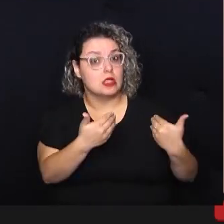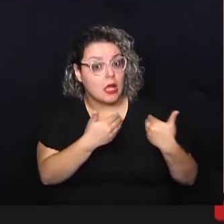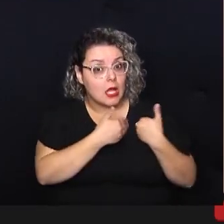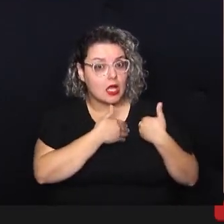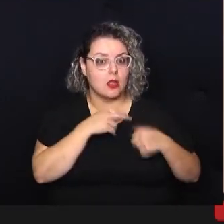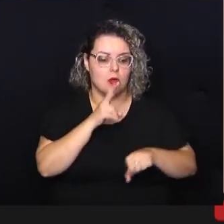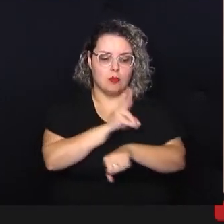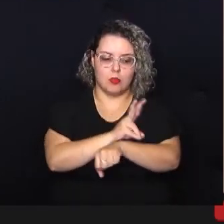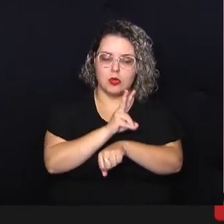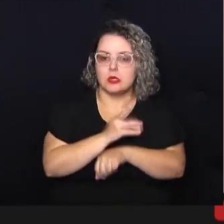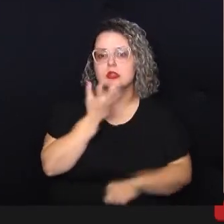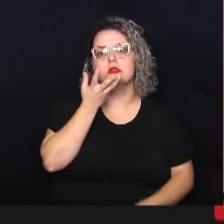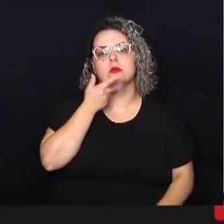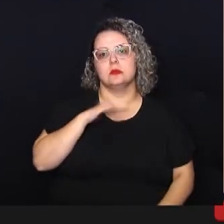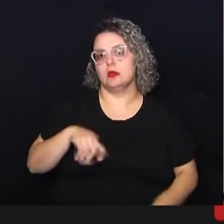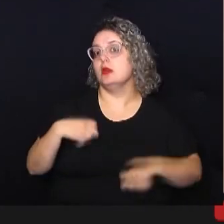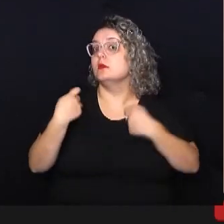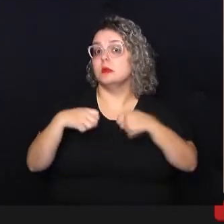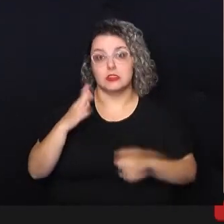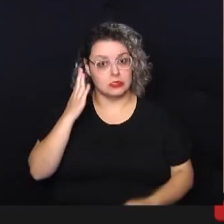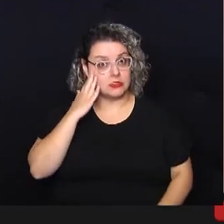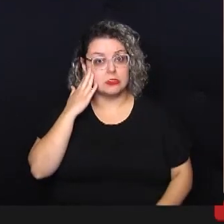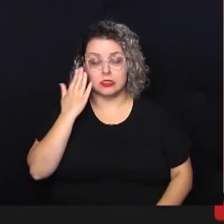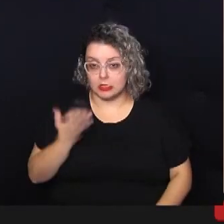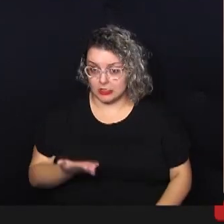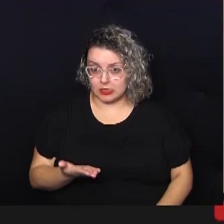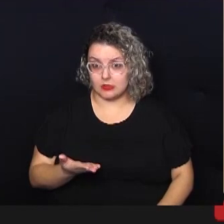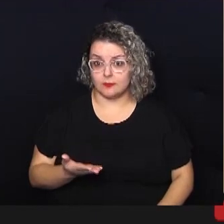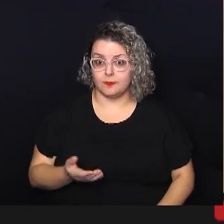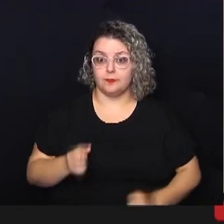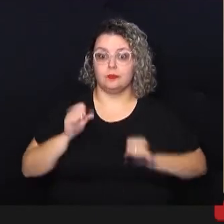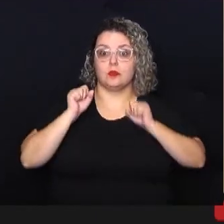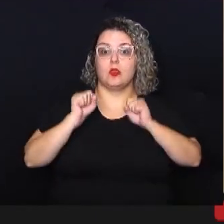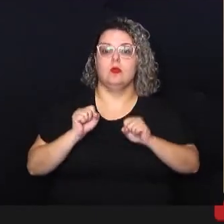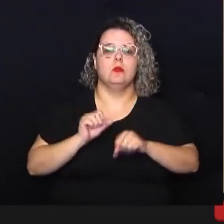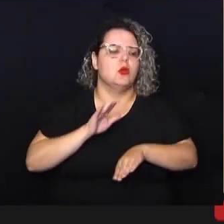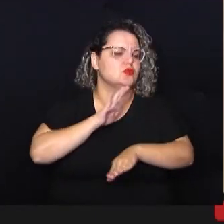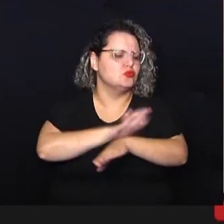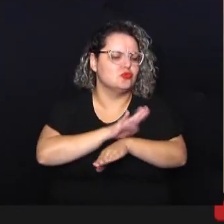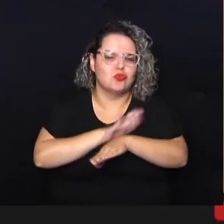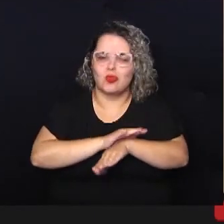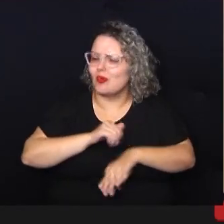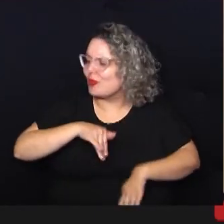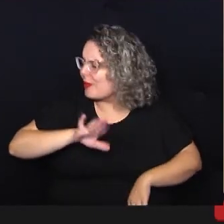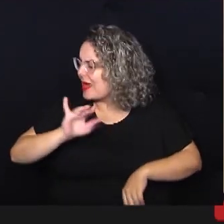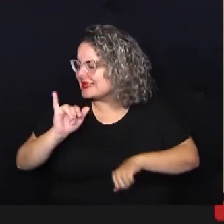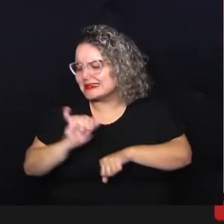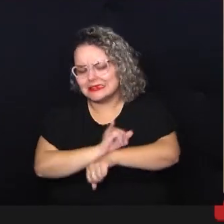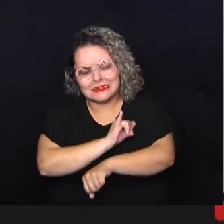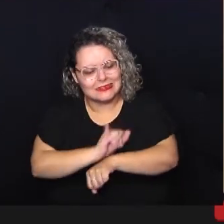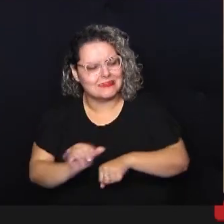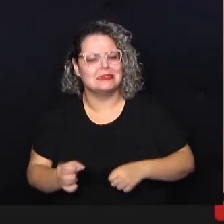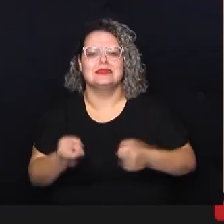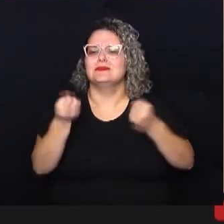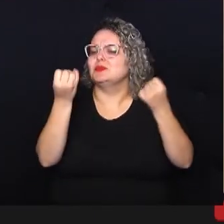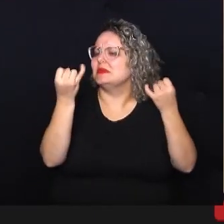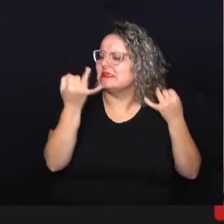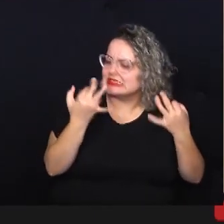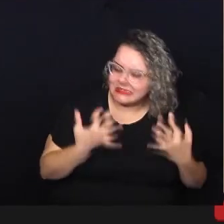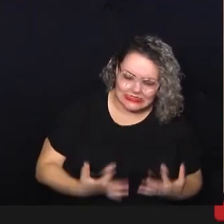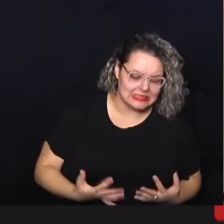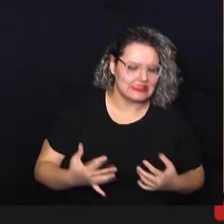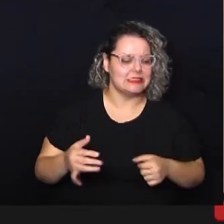proteger as crianças. A gente precisa entender isso. A gente pode equipar a criança com o máximo de ferramentas, dar para ela instrumentos,